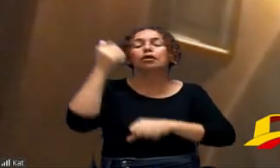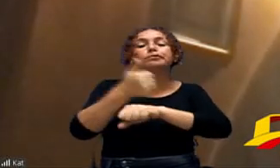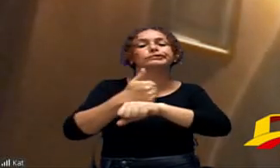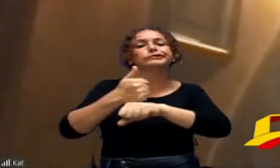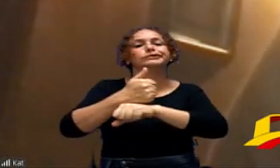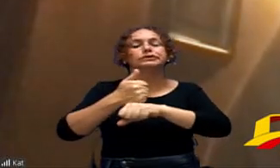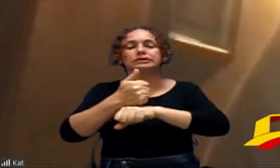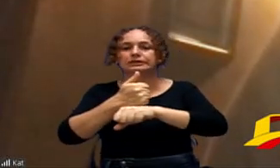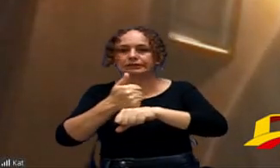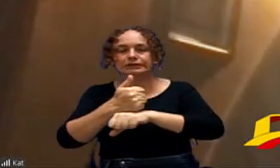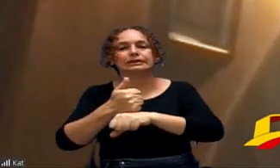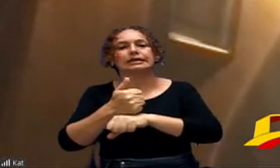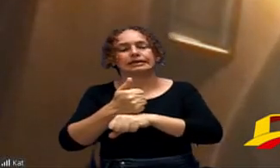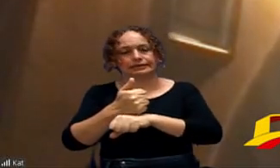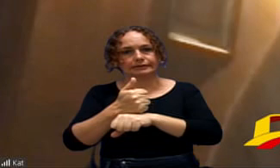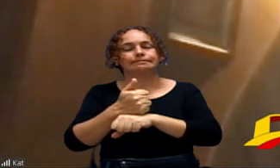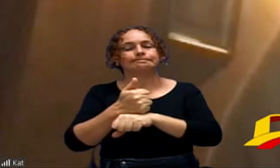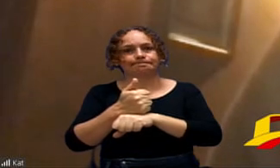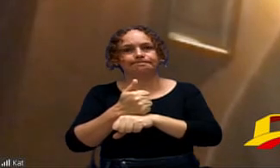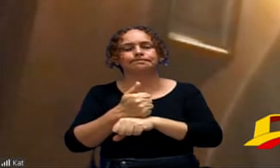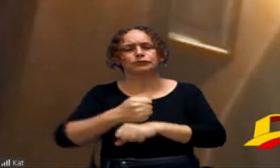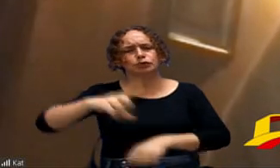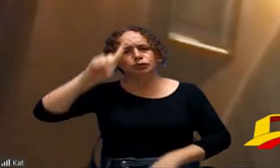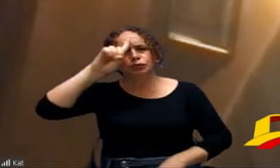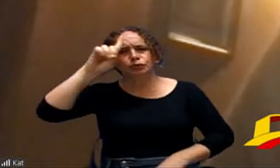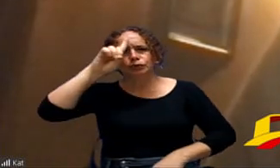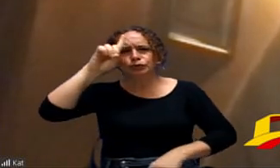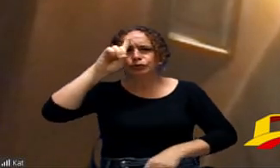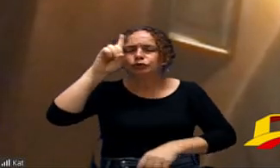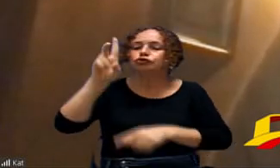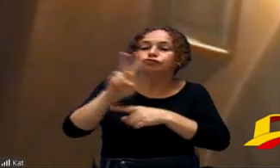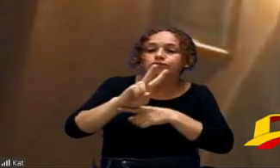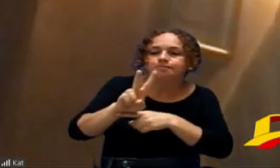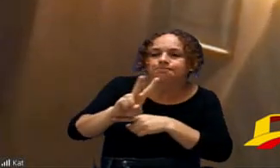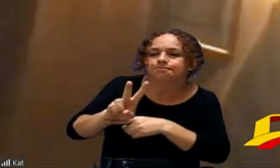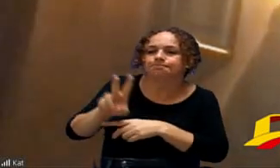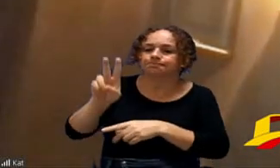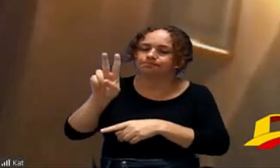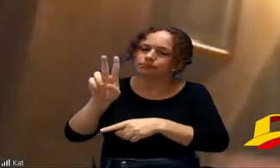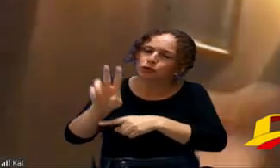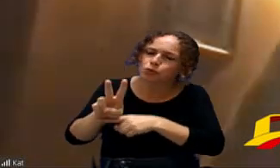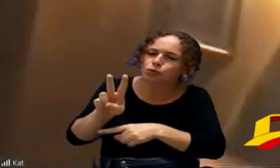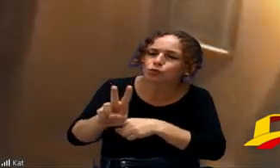pessoas acompanhando ele todos os dias. E também um espaço para